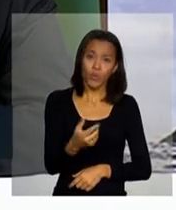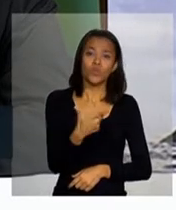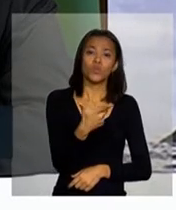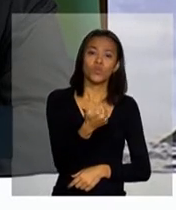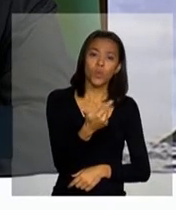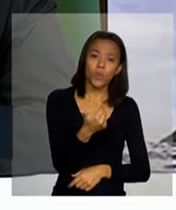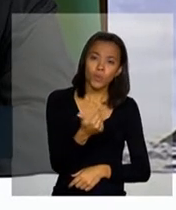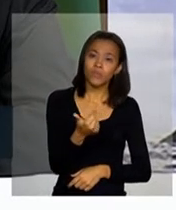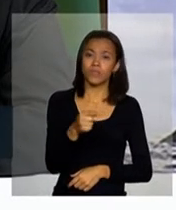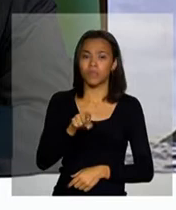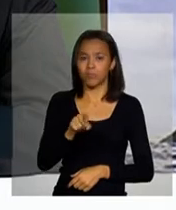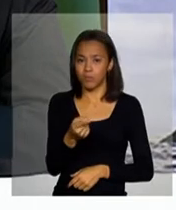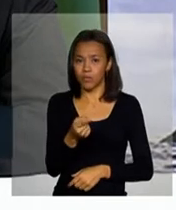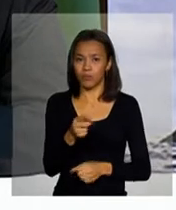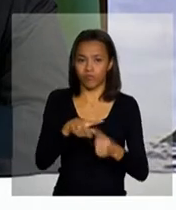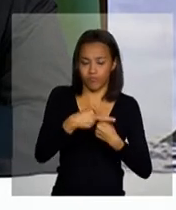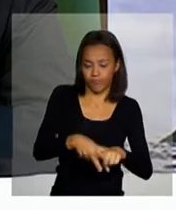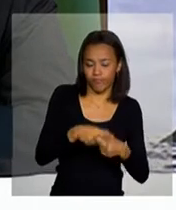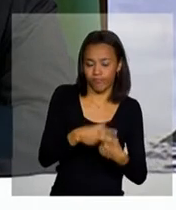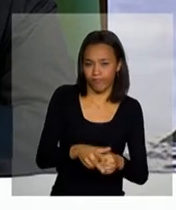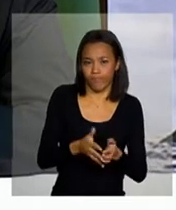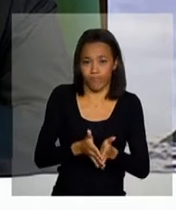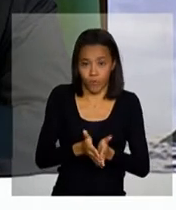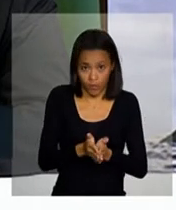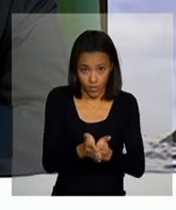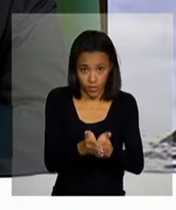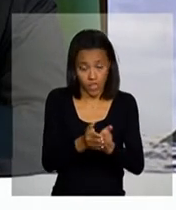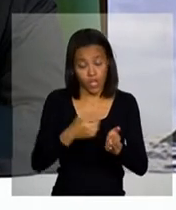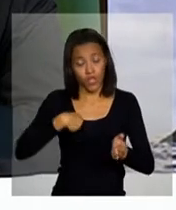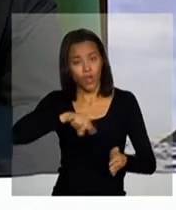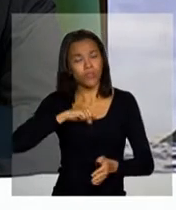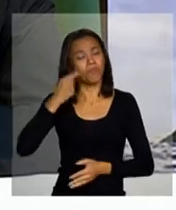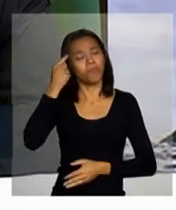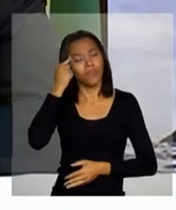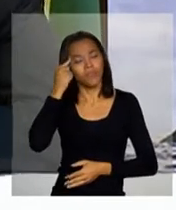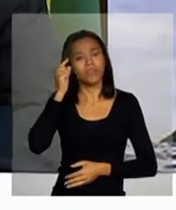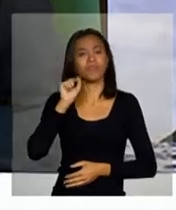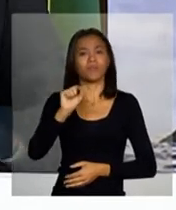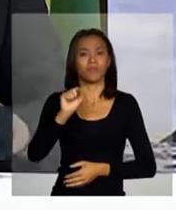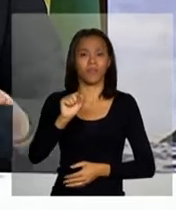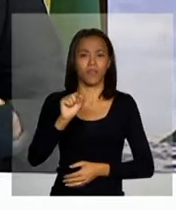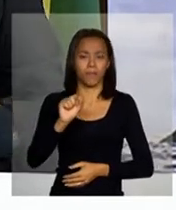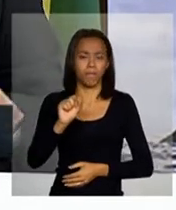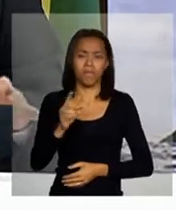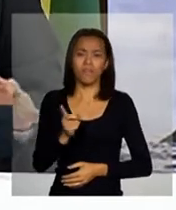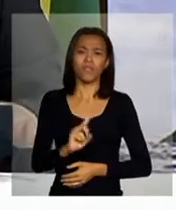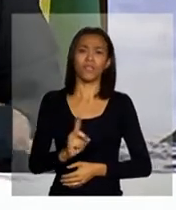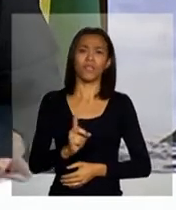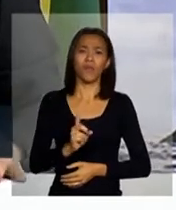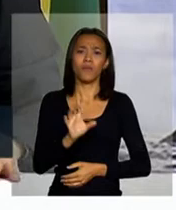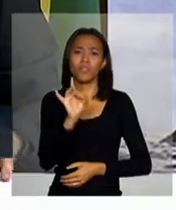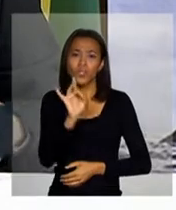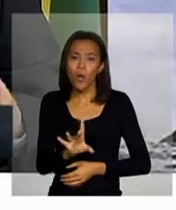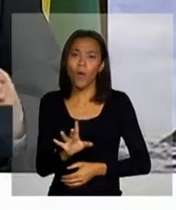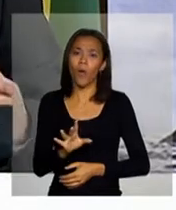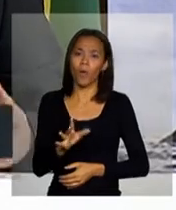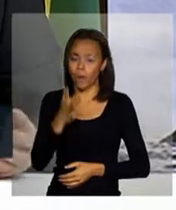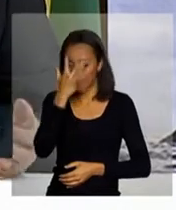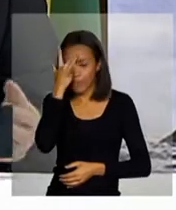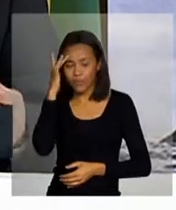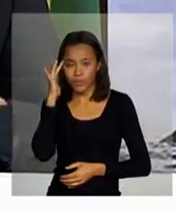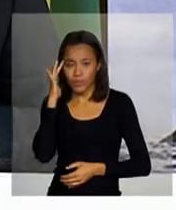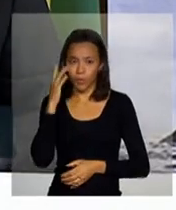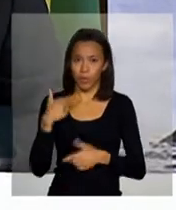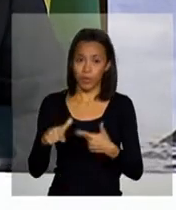pescadores em reforma de barco. Nós estamos imaginando trazer, porque não é apenas o pescador, nós estamos tentando